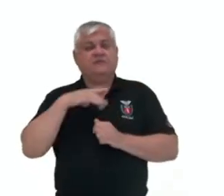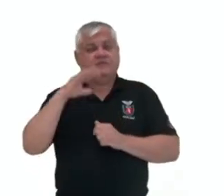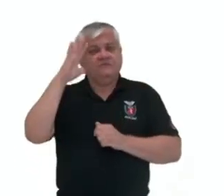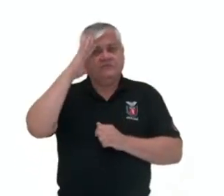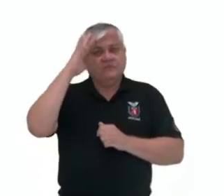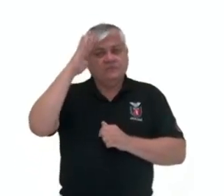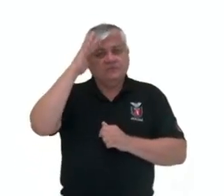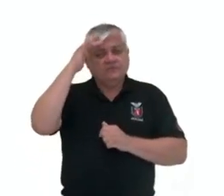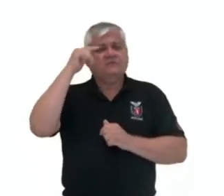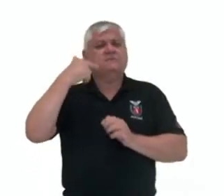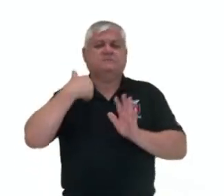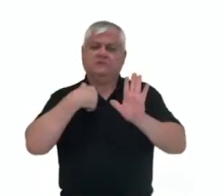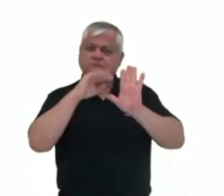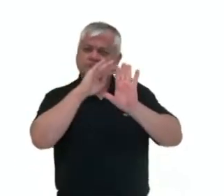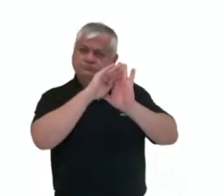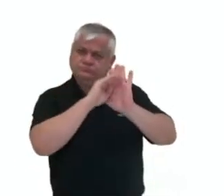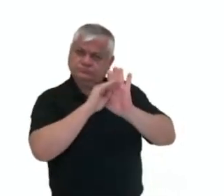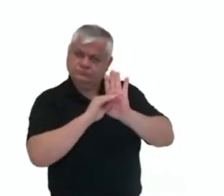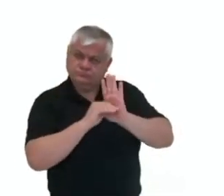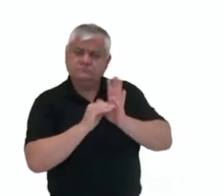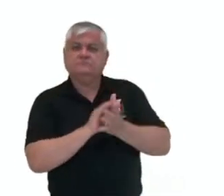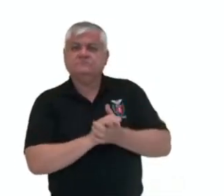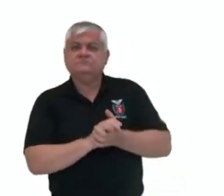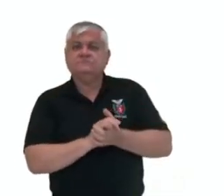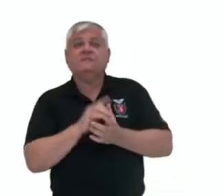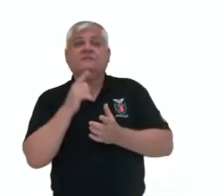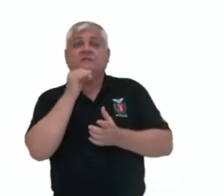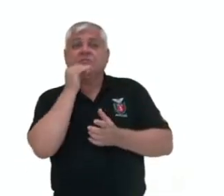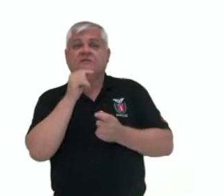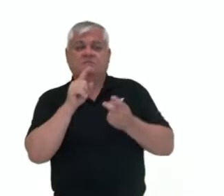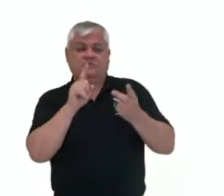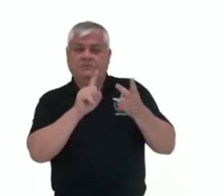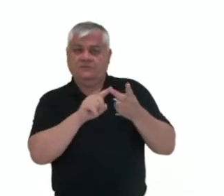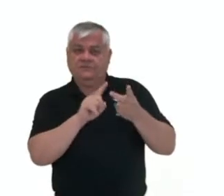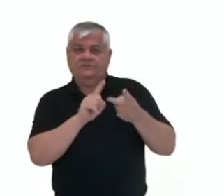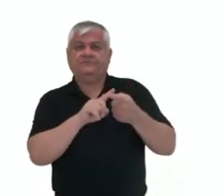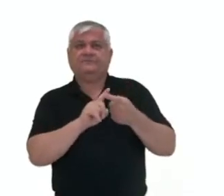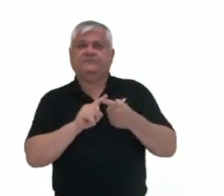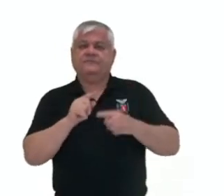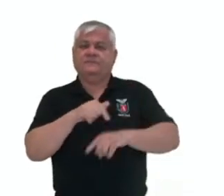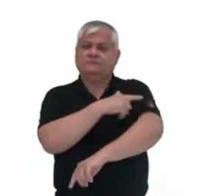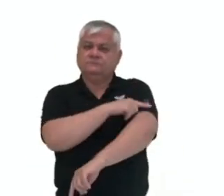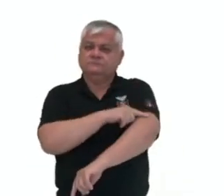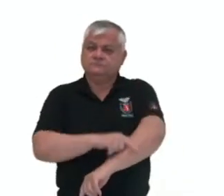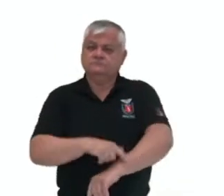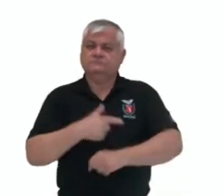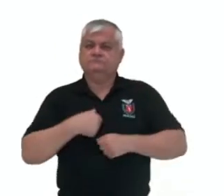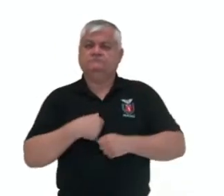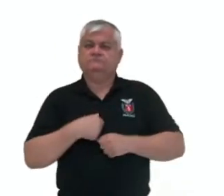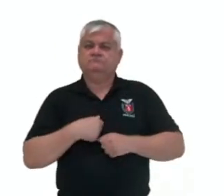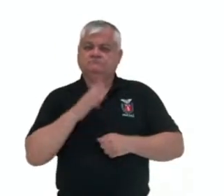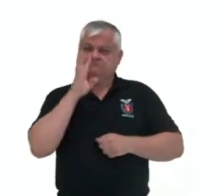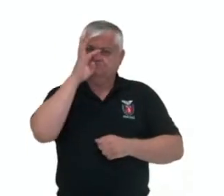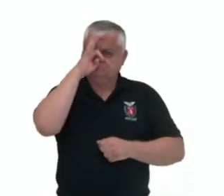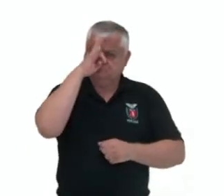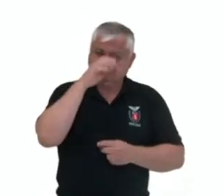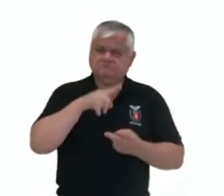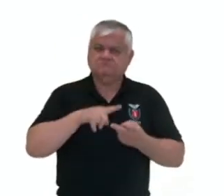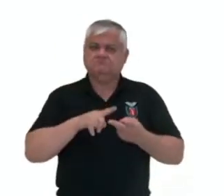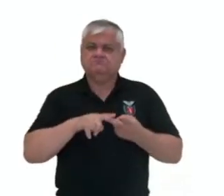e existem princípios também. Então, os princípios do Taekwondo são esses, ó: cortesia, integridade,